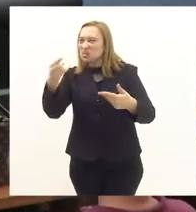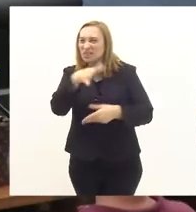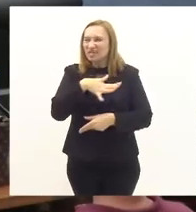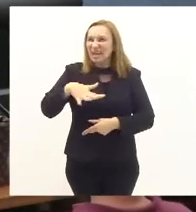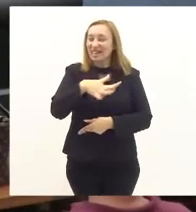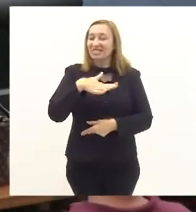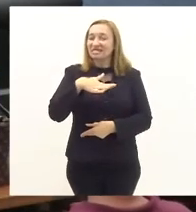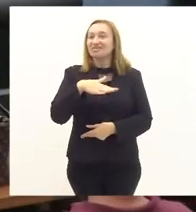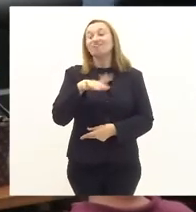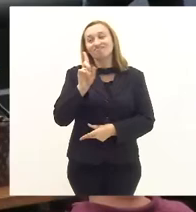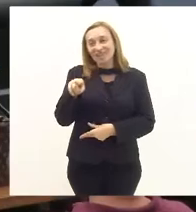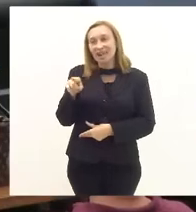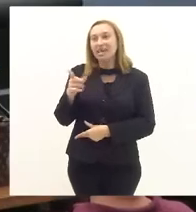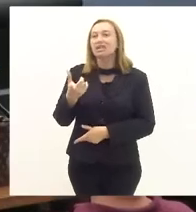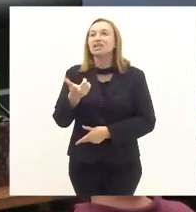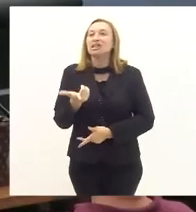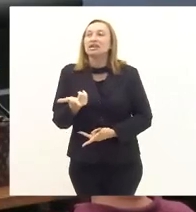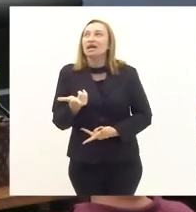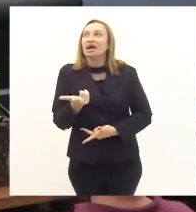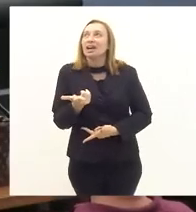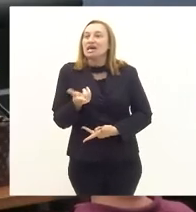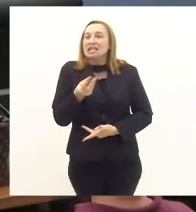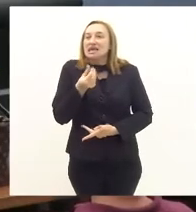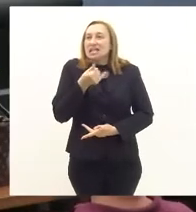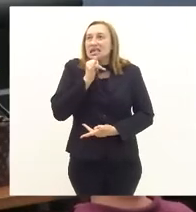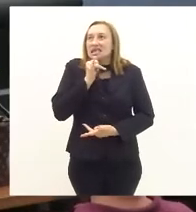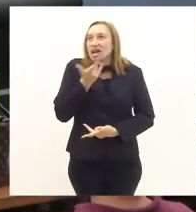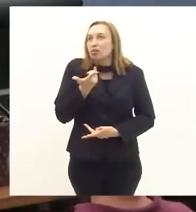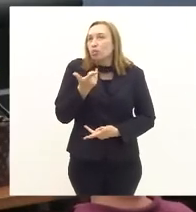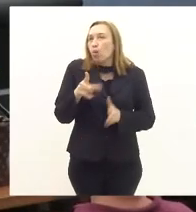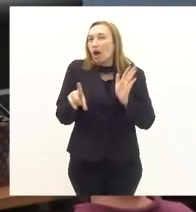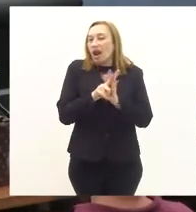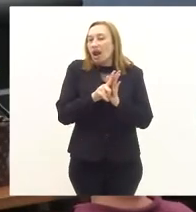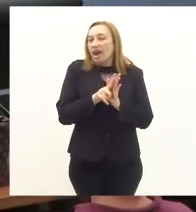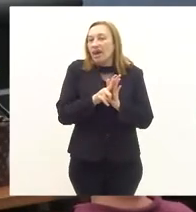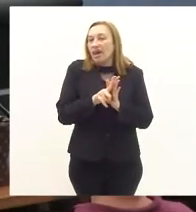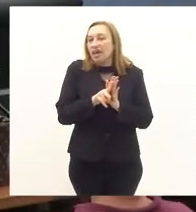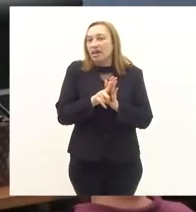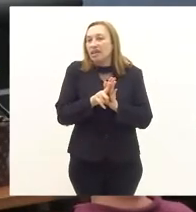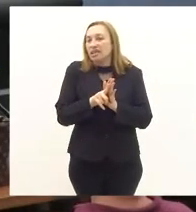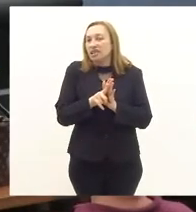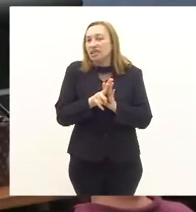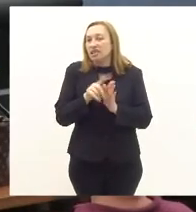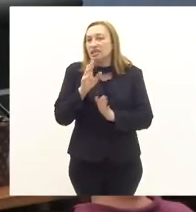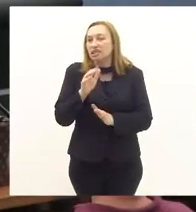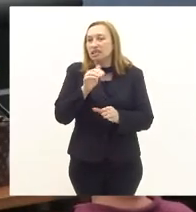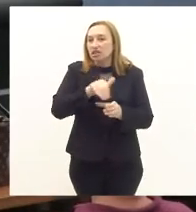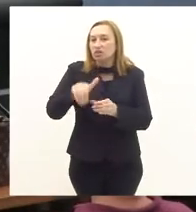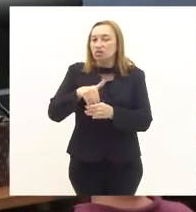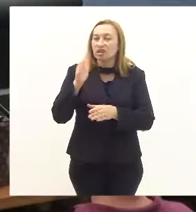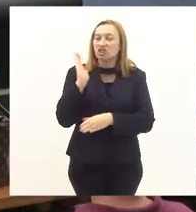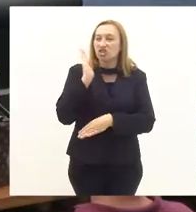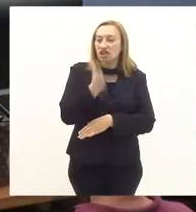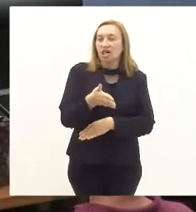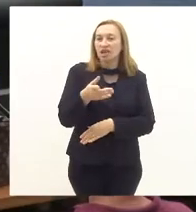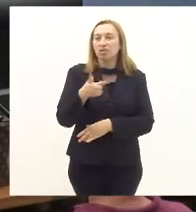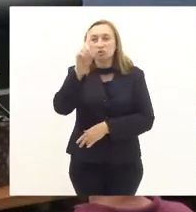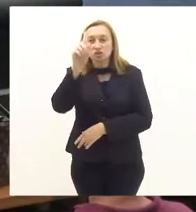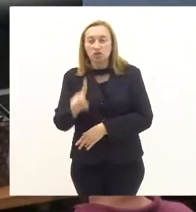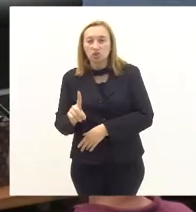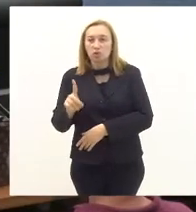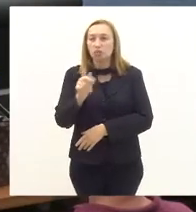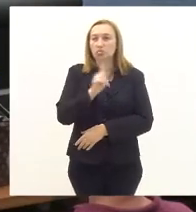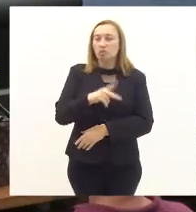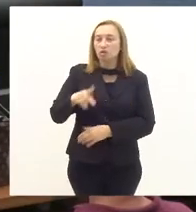áreas, né? Nós temos, por exemplo, a lei da eleição direta para os diretores das escolas, então acompanhamos como é que se